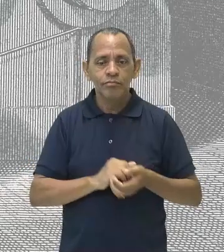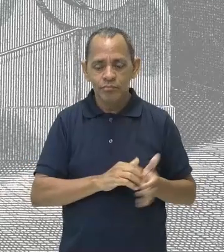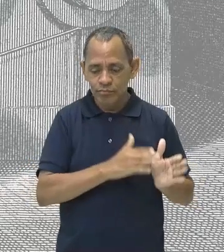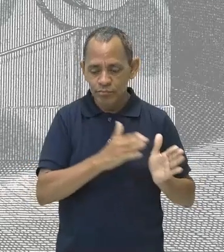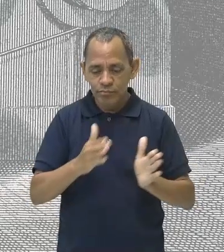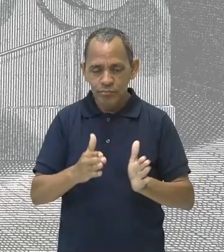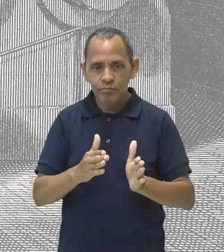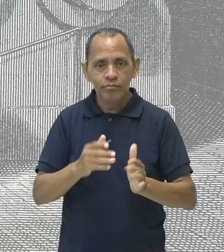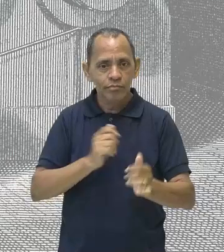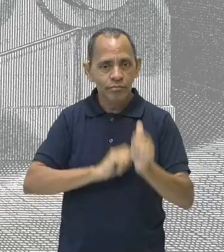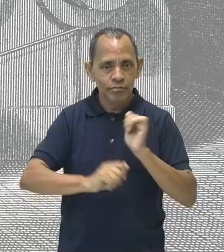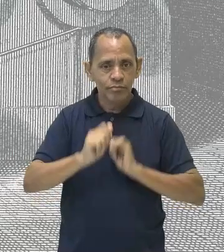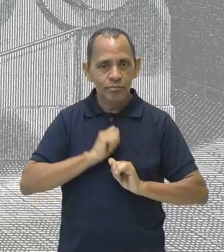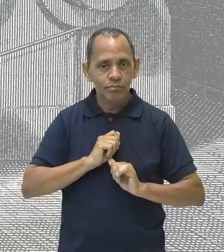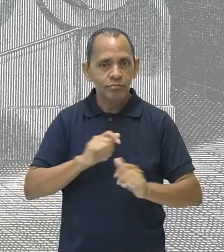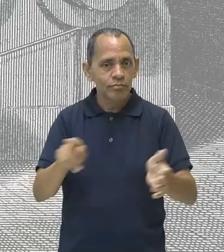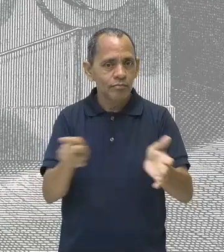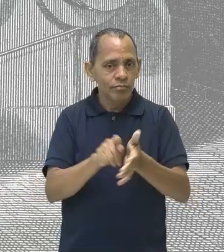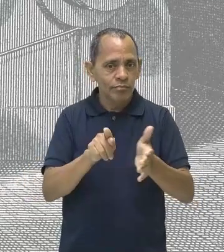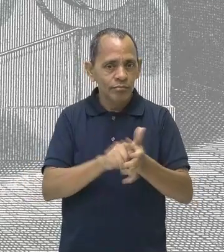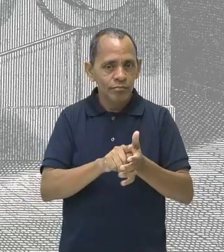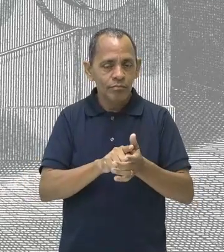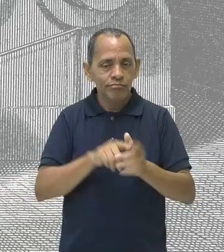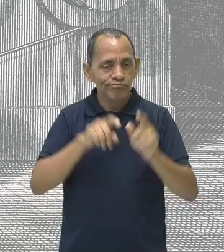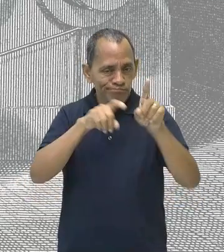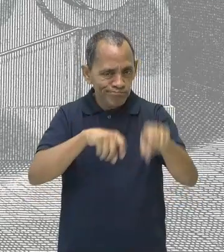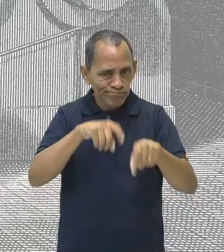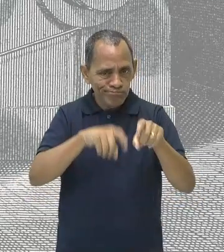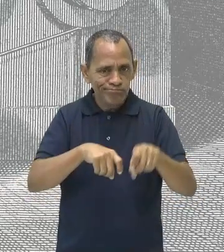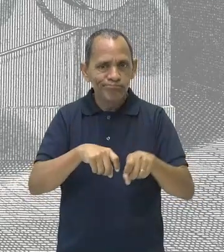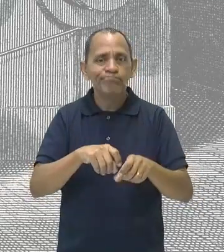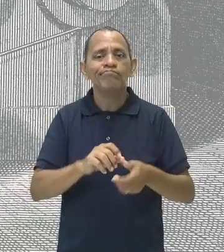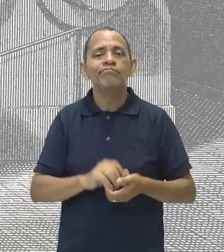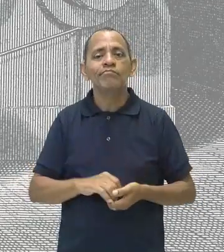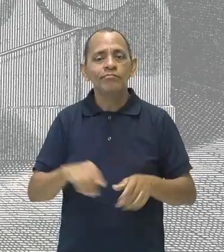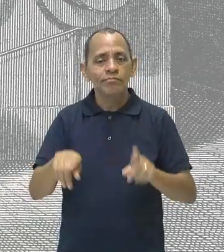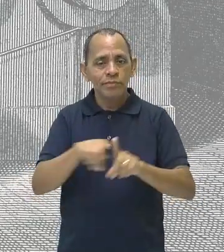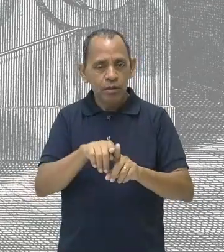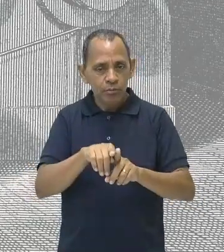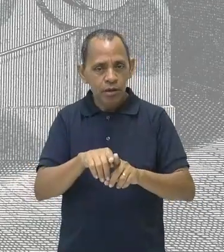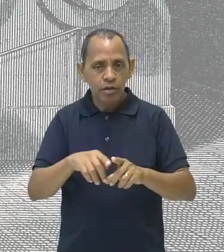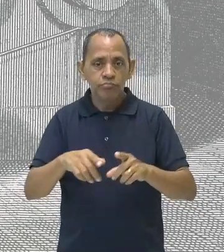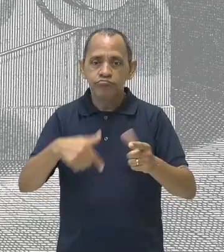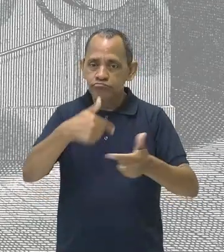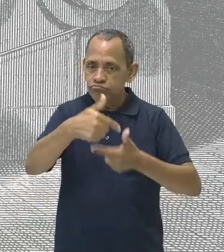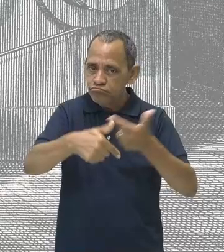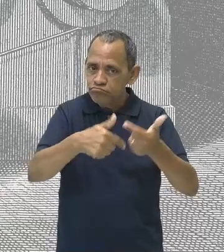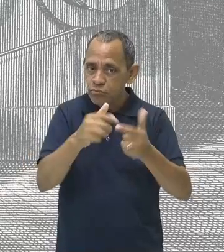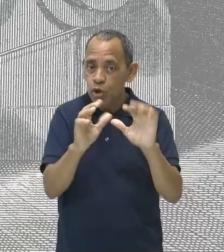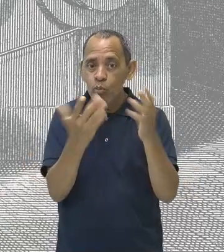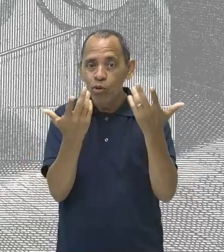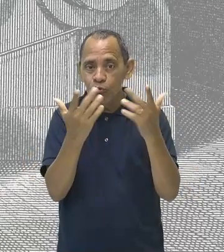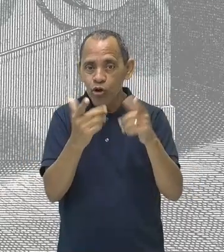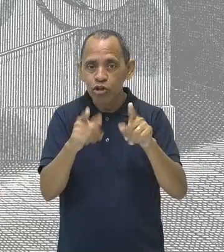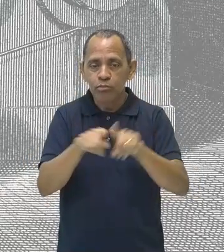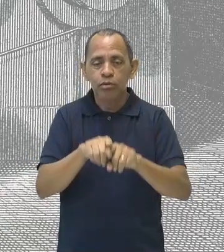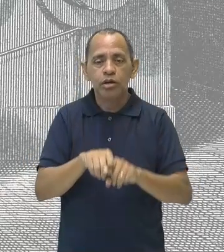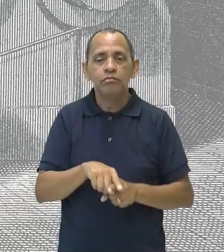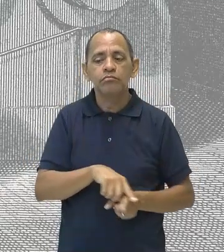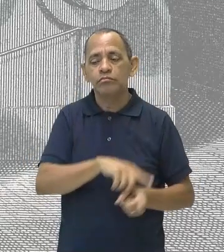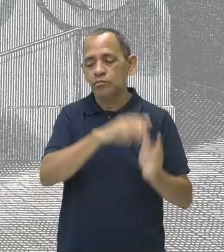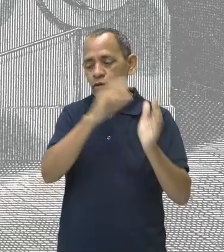economia predominantemente agrária e artesanal para um modelo industrial